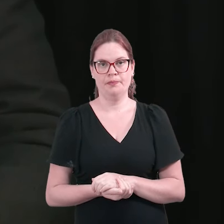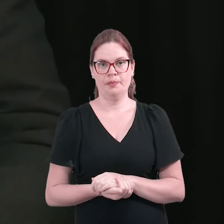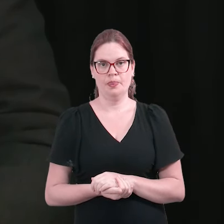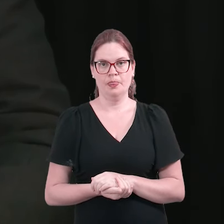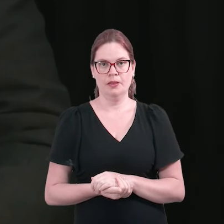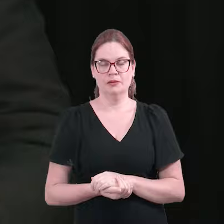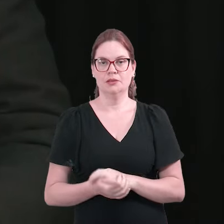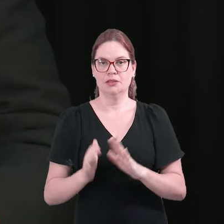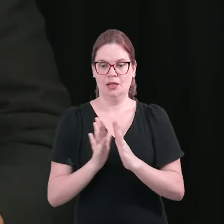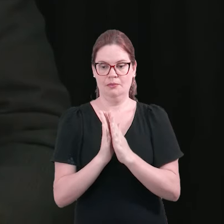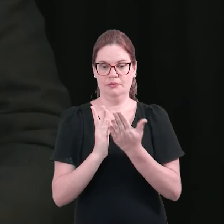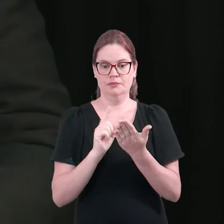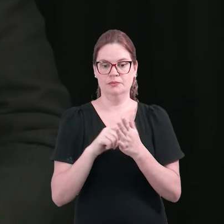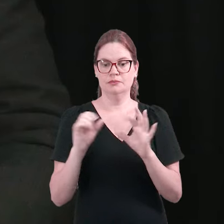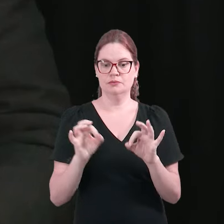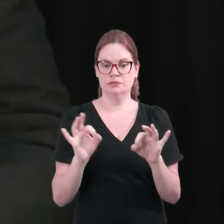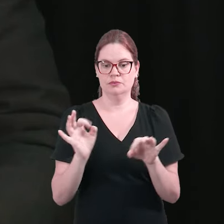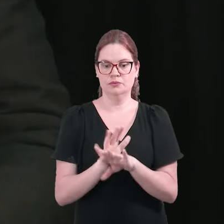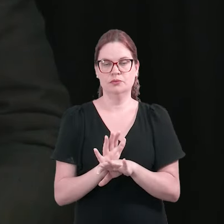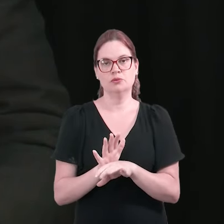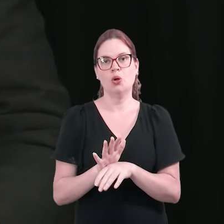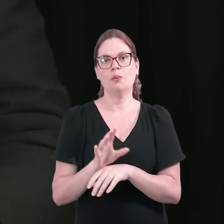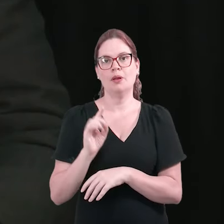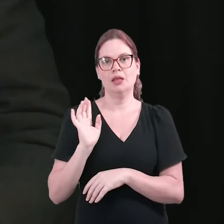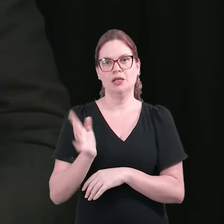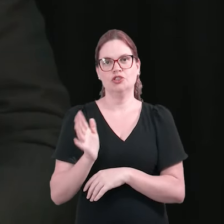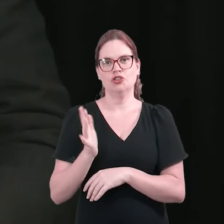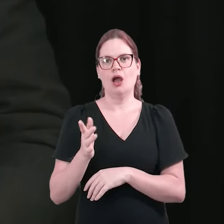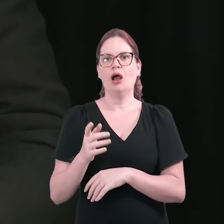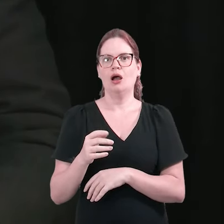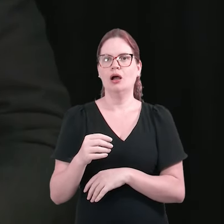foi estabelecida ali,